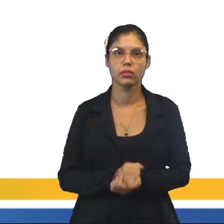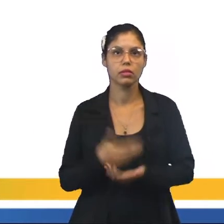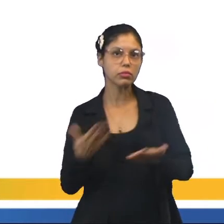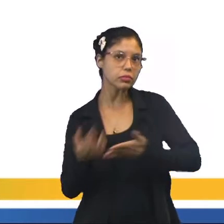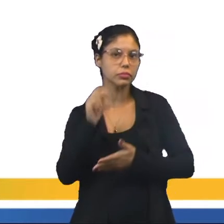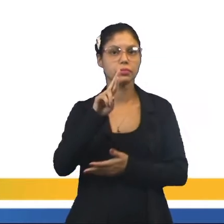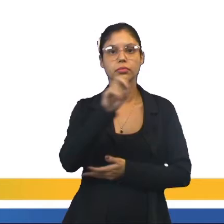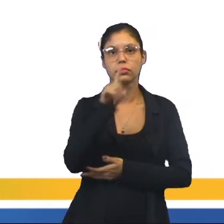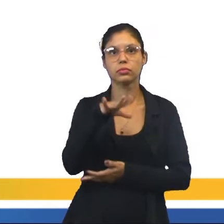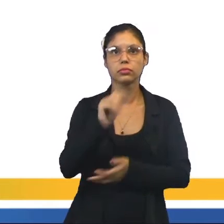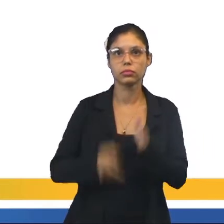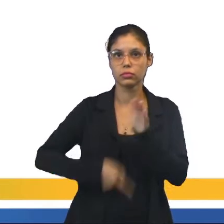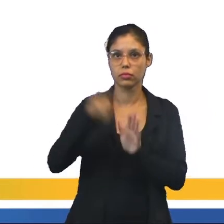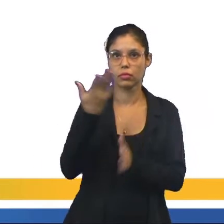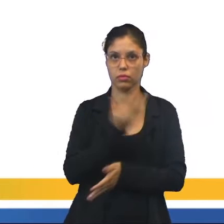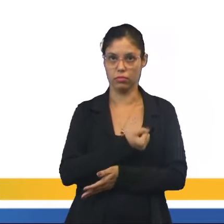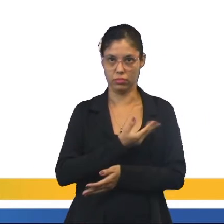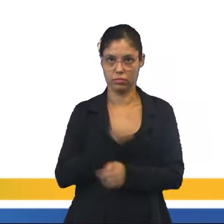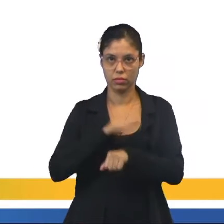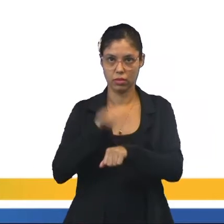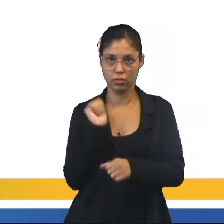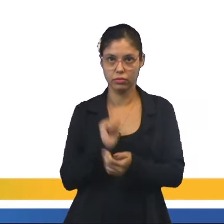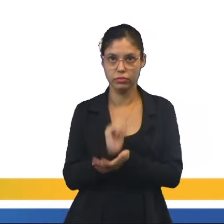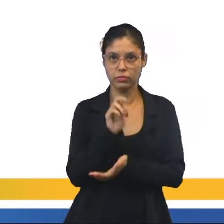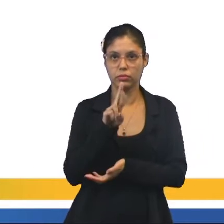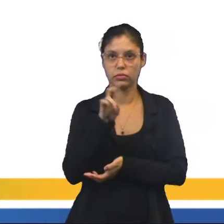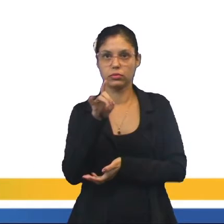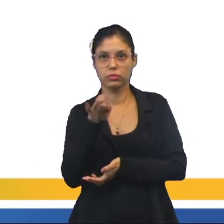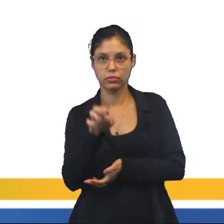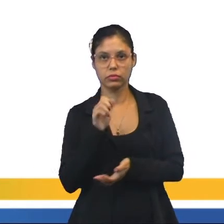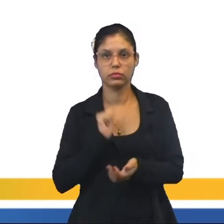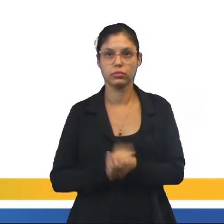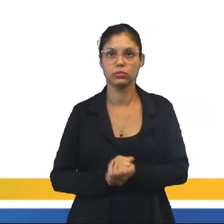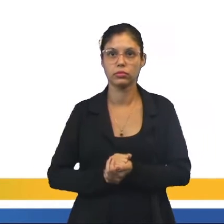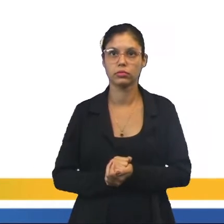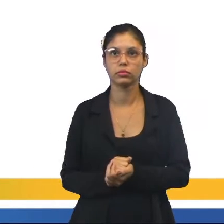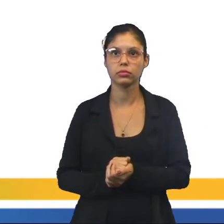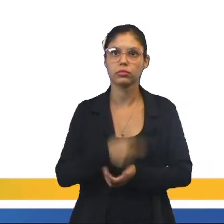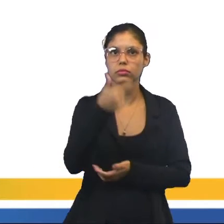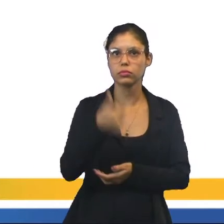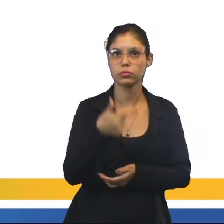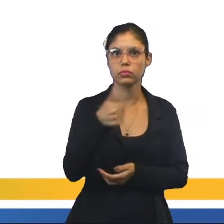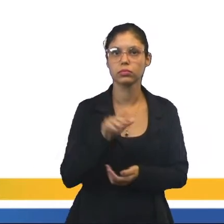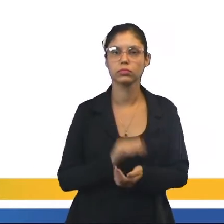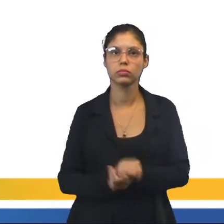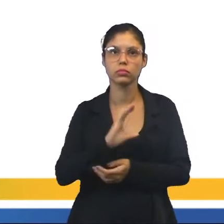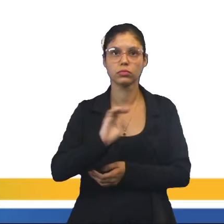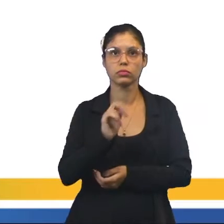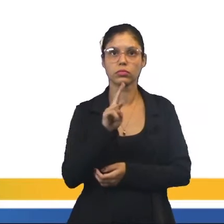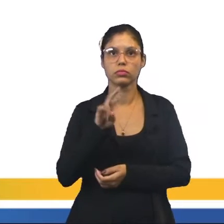Em uma razão, o primeiro número é chamado de antecedente e o